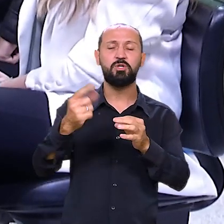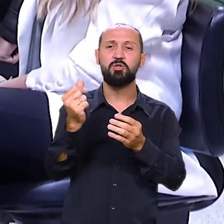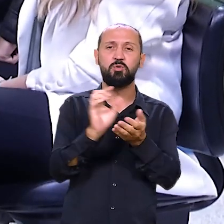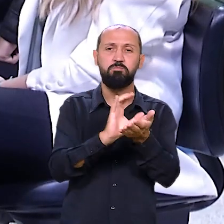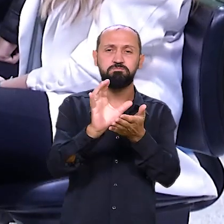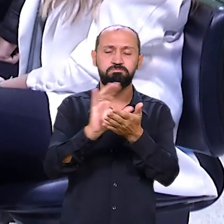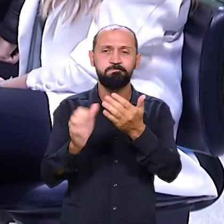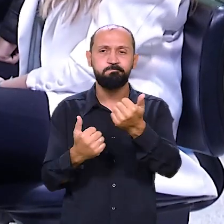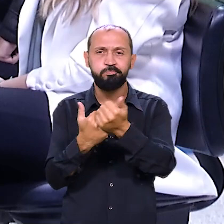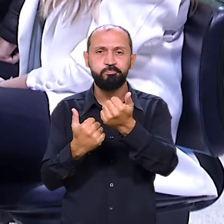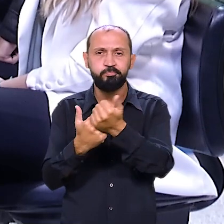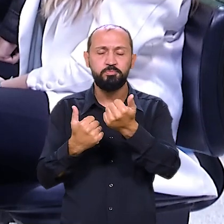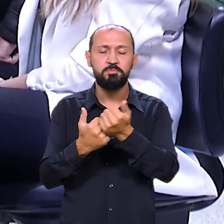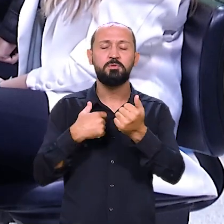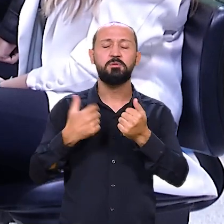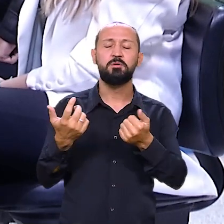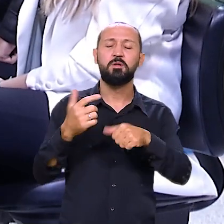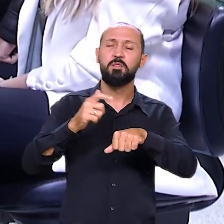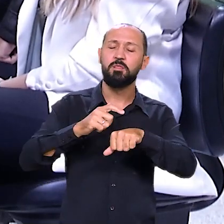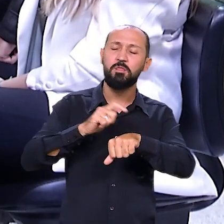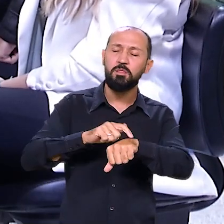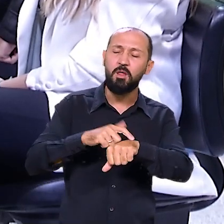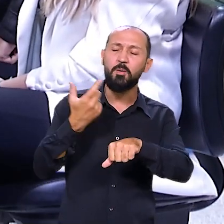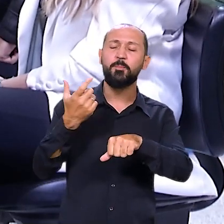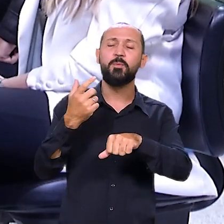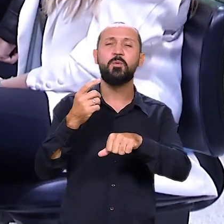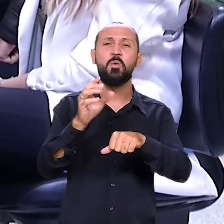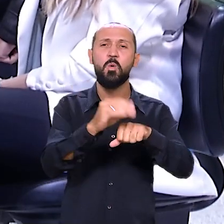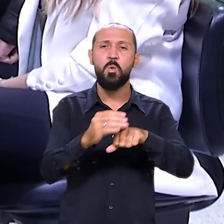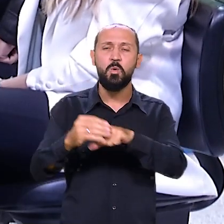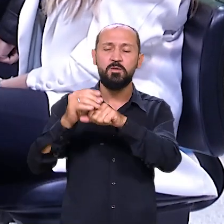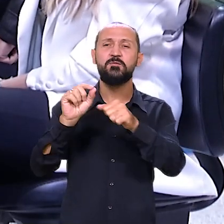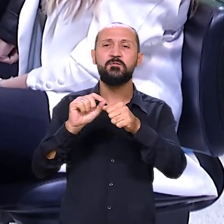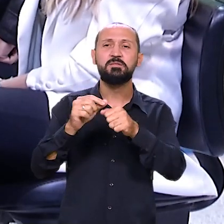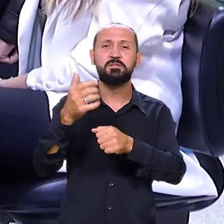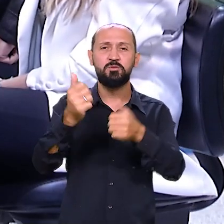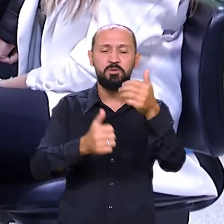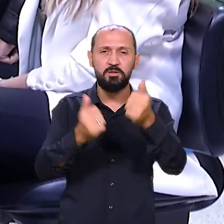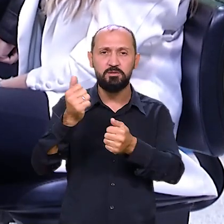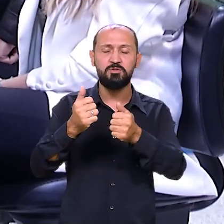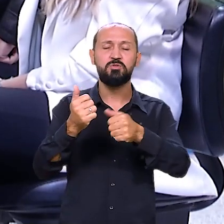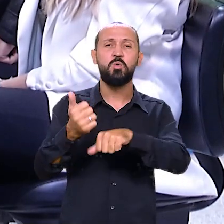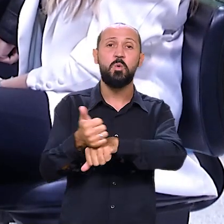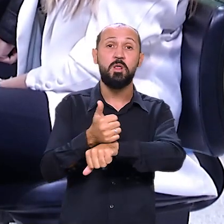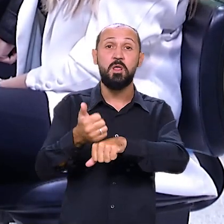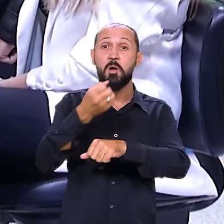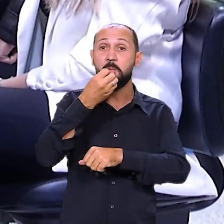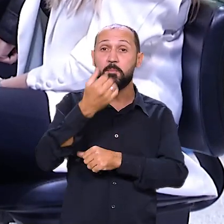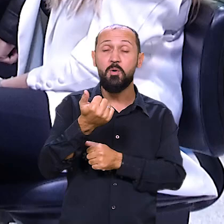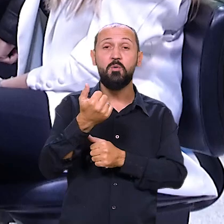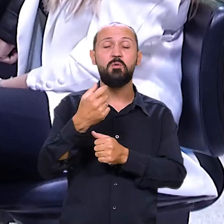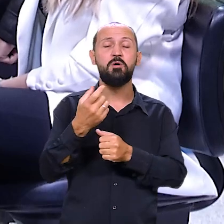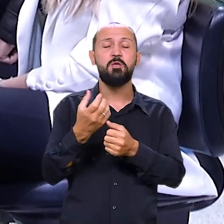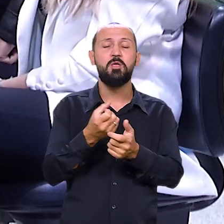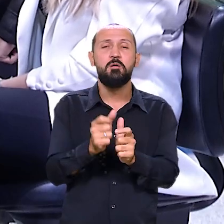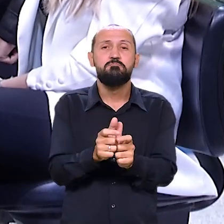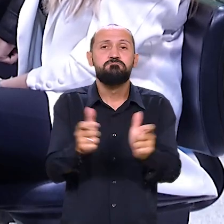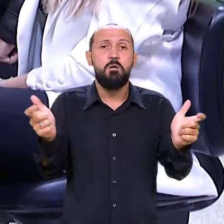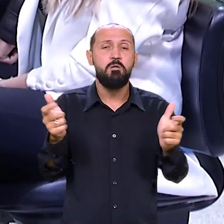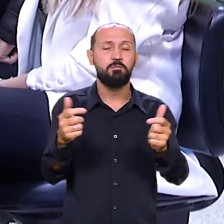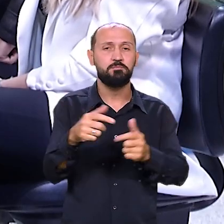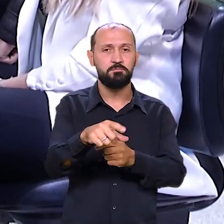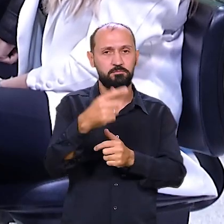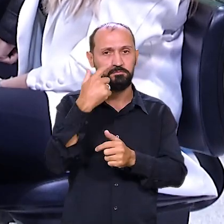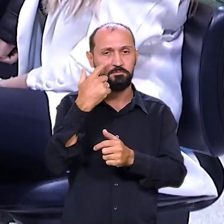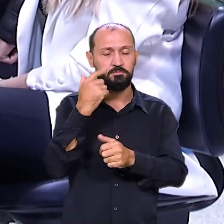que investiram tempo, conhecimento, buscaram tecnologia e têm produzido um leite, né, de boa qualidade e bom volume,